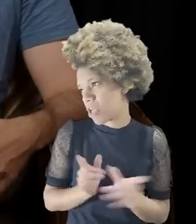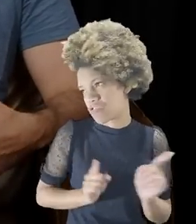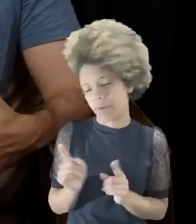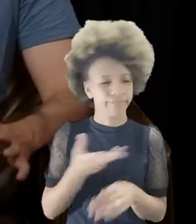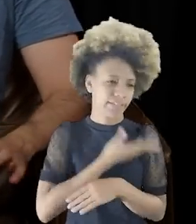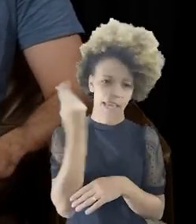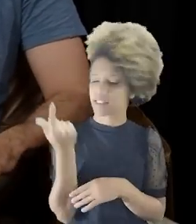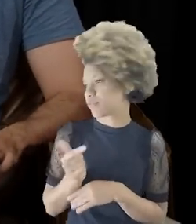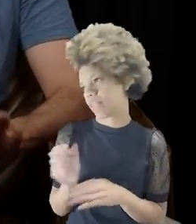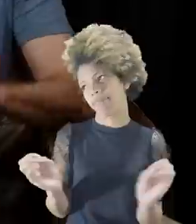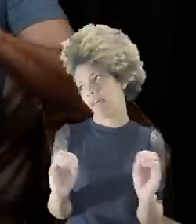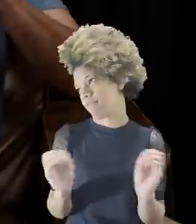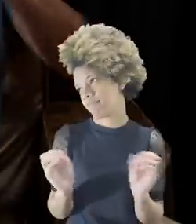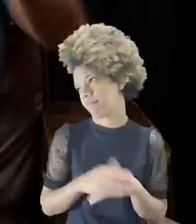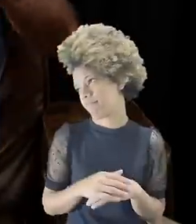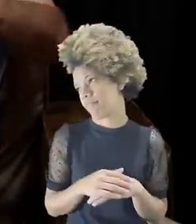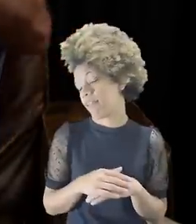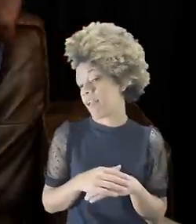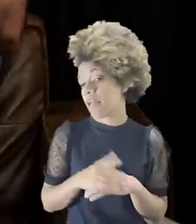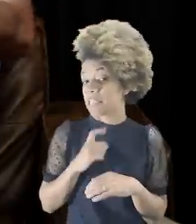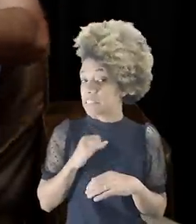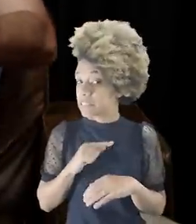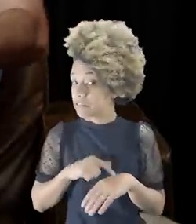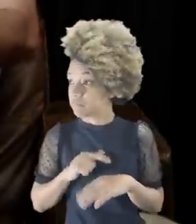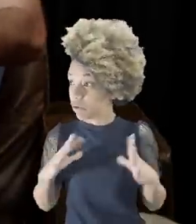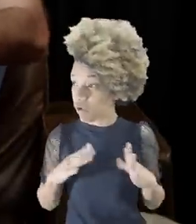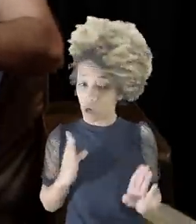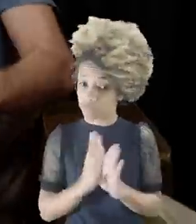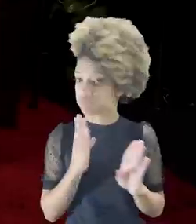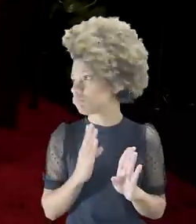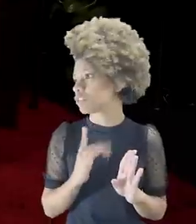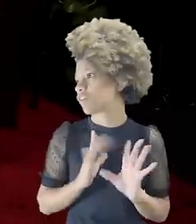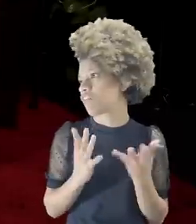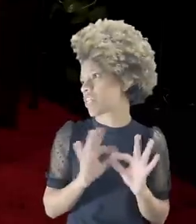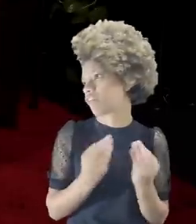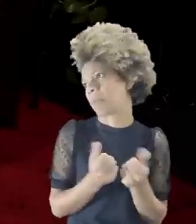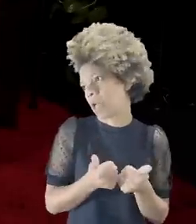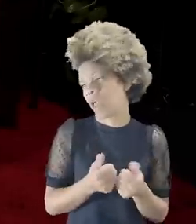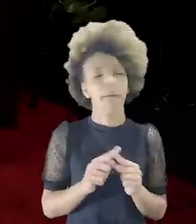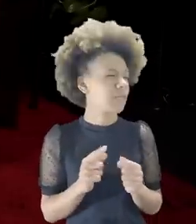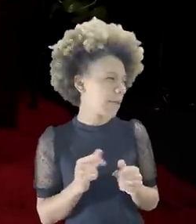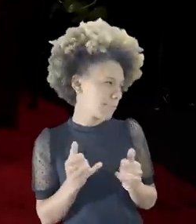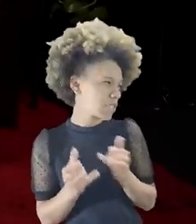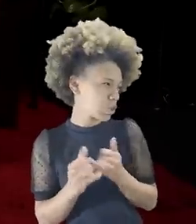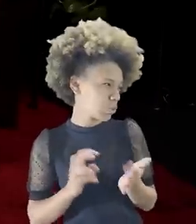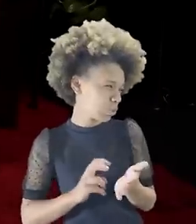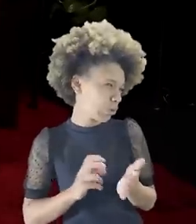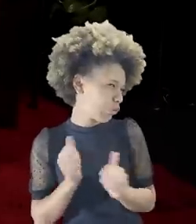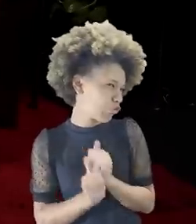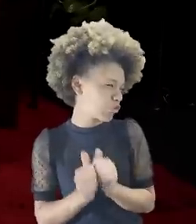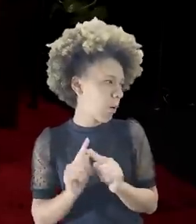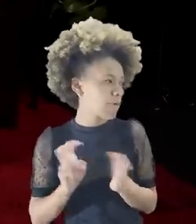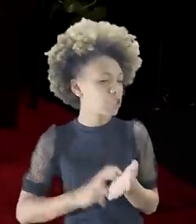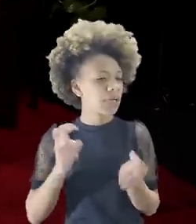primos esquece não tem nada é se coincidir da folga você tem então é muito parecido com futebol nessa coisa de manhã ser uma coisa de um trabalho